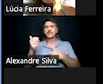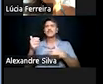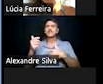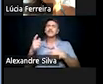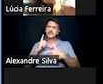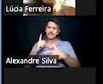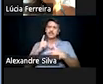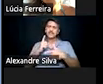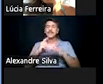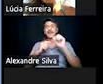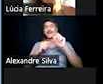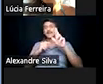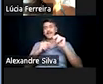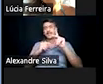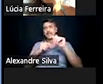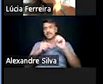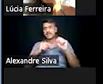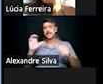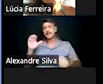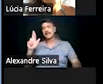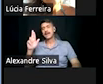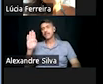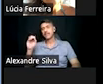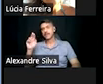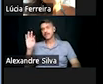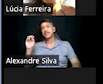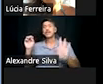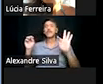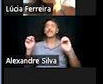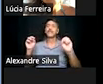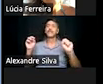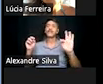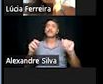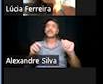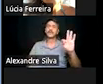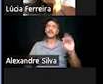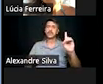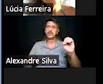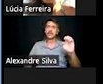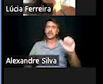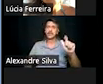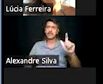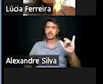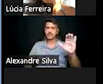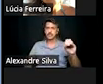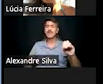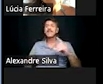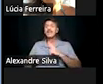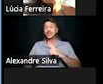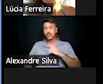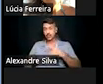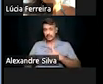porque a carapaça é carbonato e um pouco de fosfato de cálcio. Isso, se você tiver com o estômago com muita acidez,